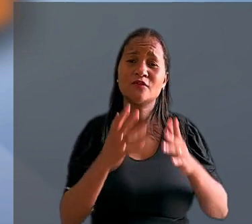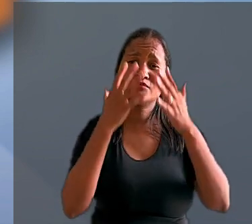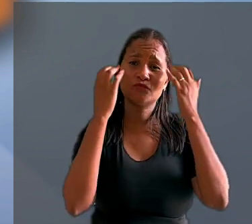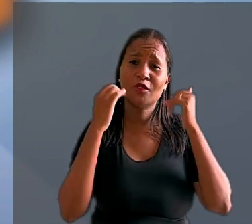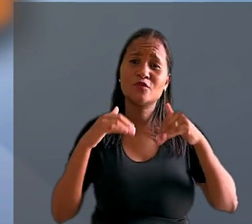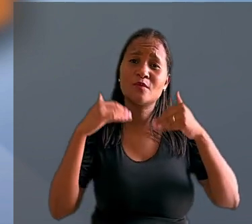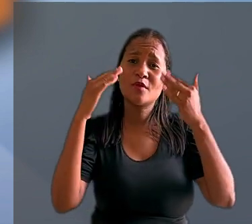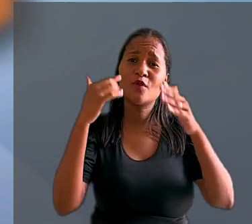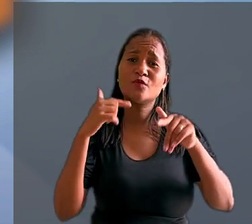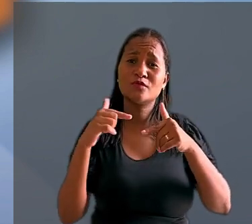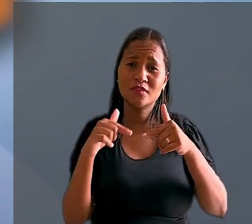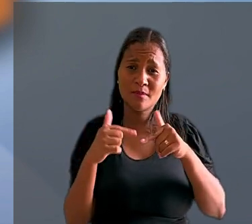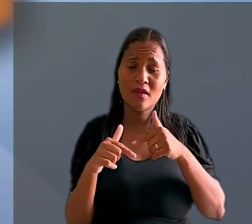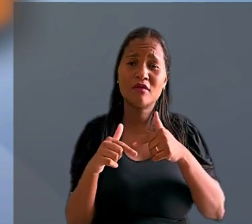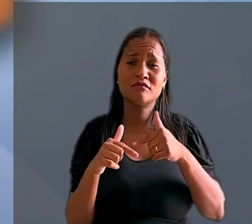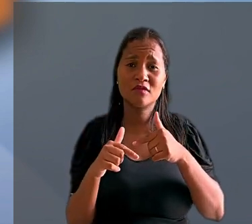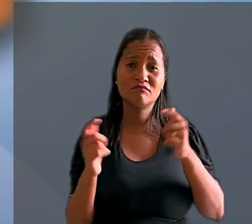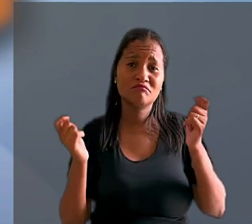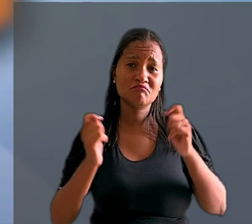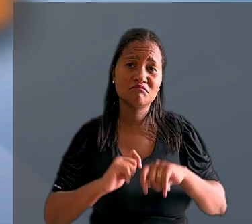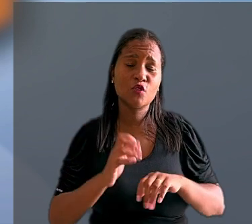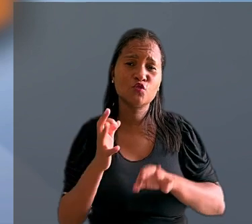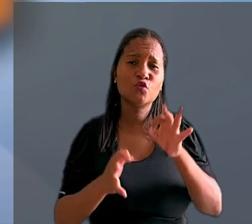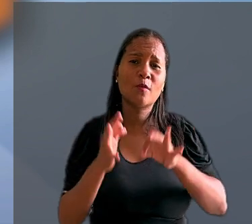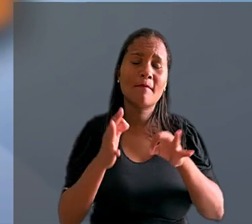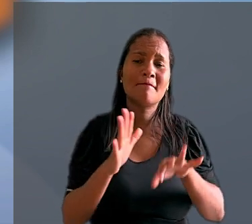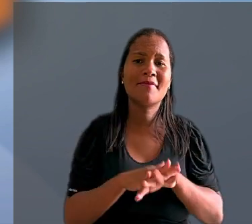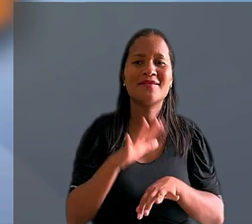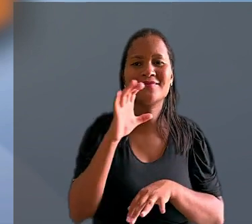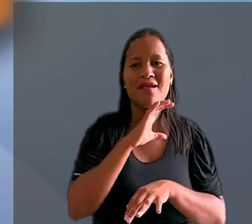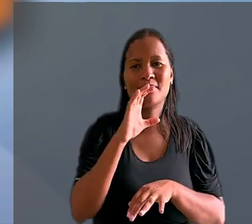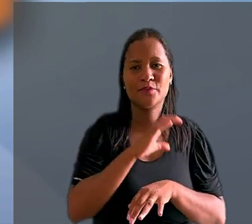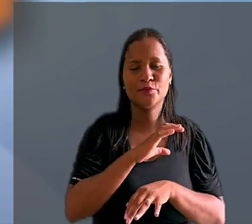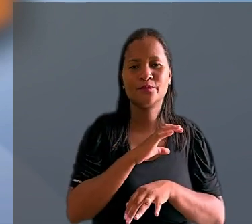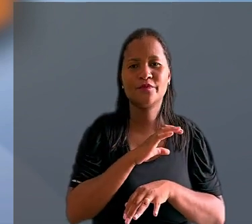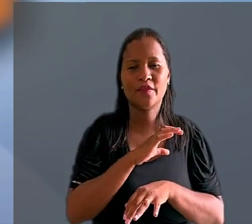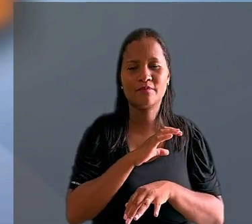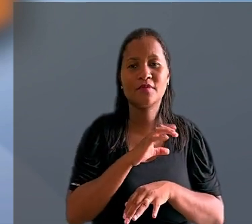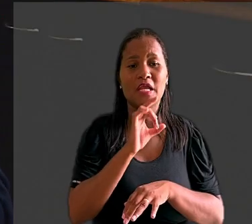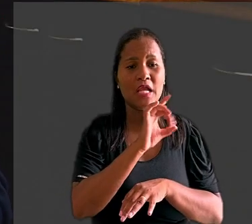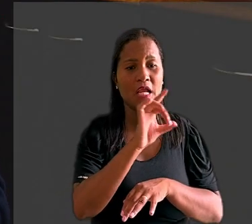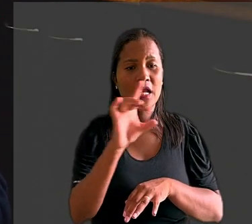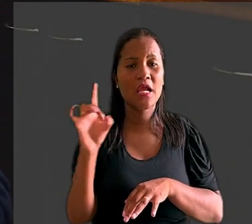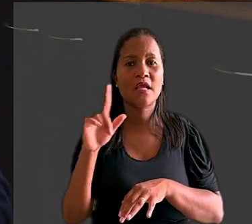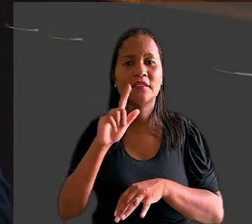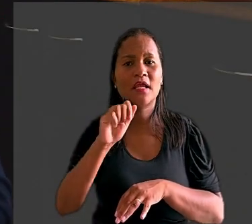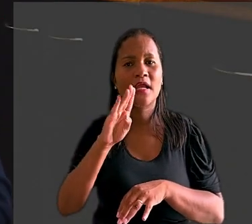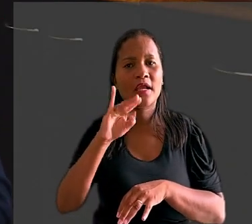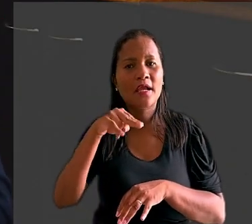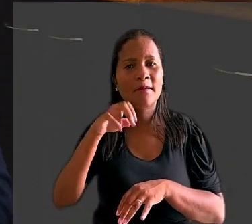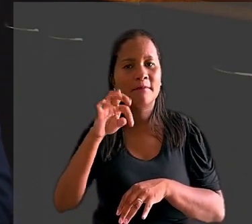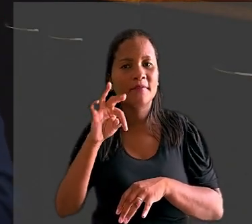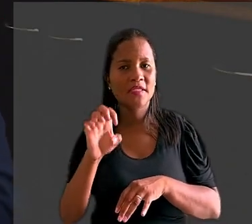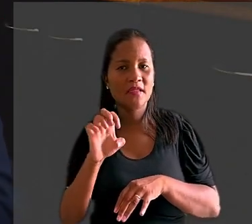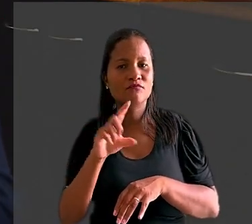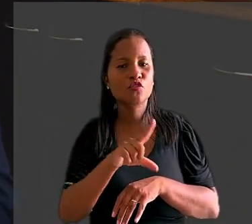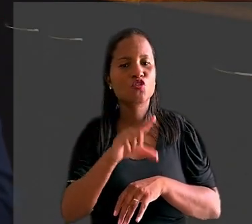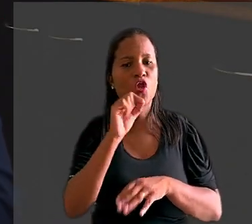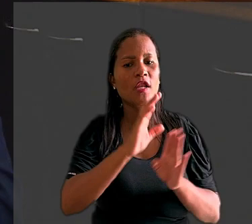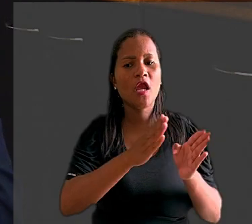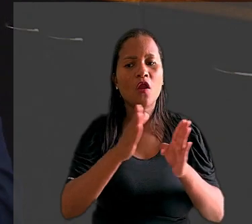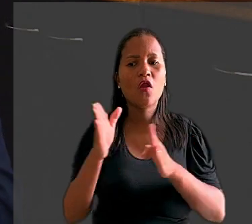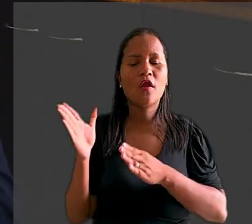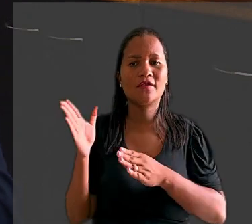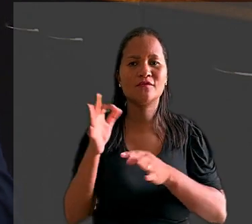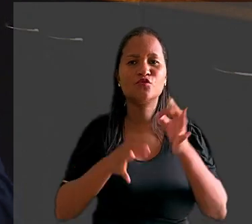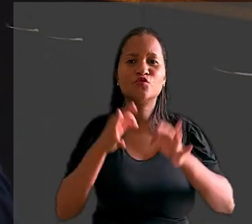no Tribunal Superior do Trabalho, com triagem que possibilita um julgamento mais célere. Cada gabinete define a